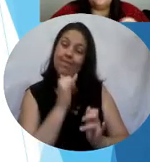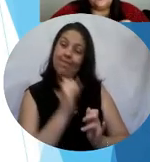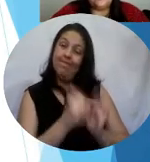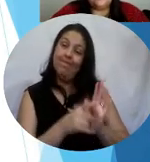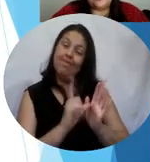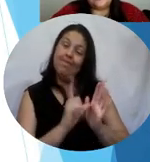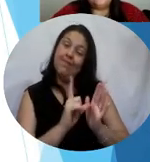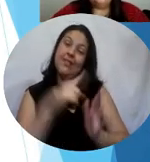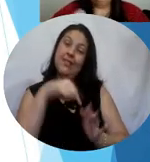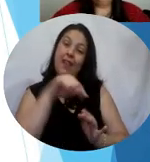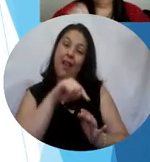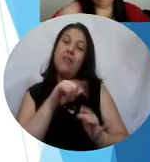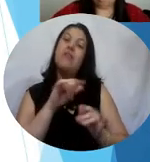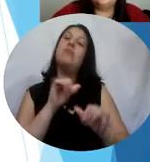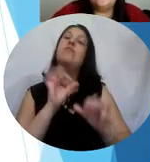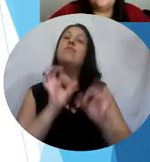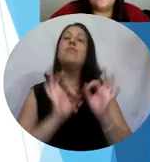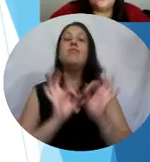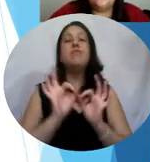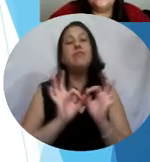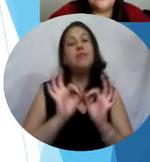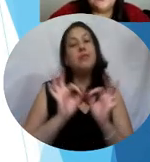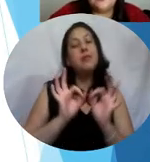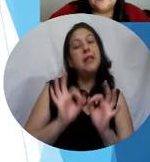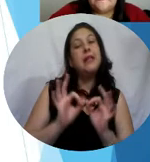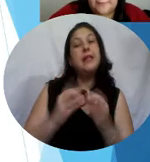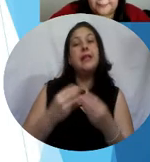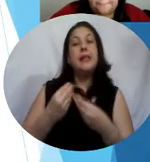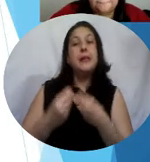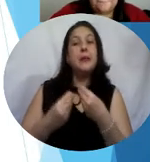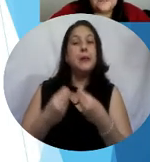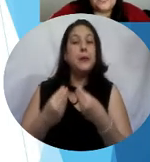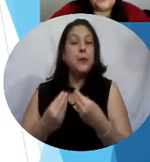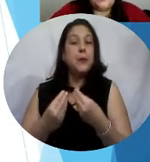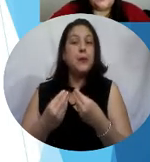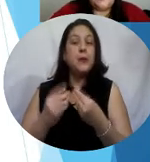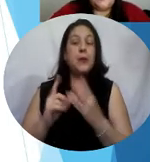se autorregular para tudo aquilo que vai acontecer também.